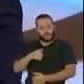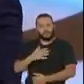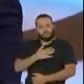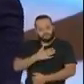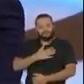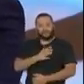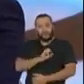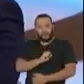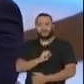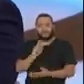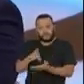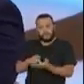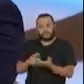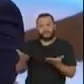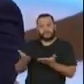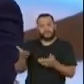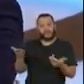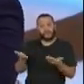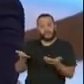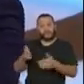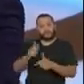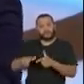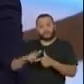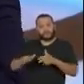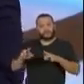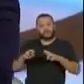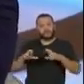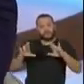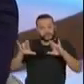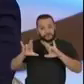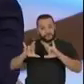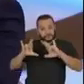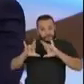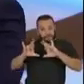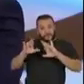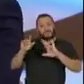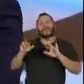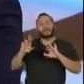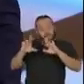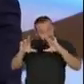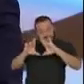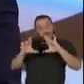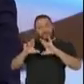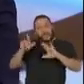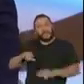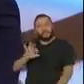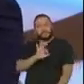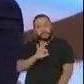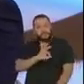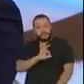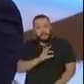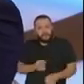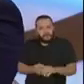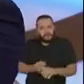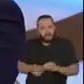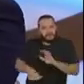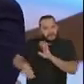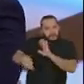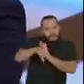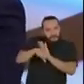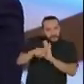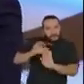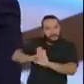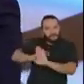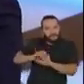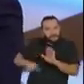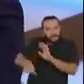Brasil enfrenta hoje são as milícias porque são bandidos com farda com carteirinha e com porte de arma eh O que